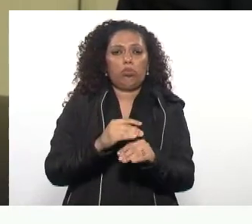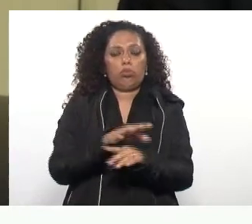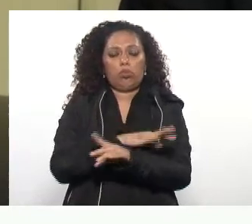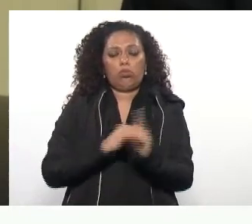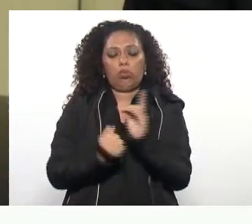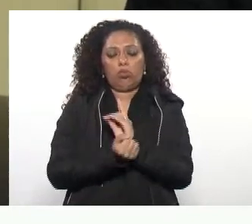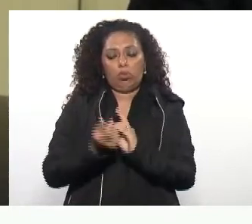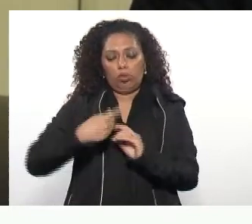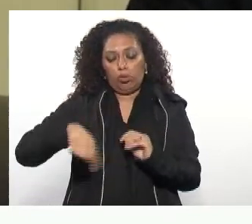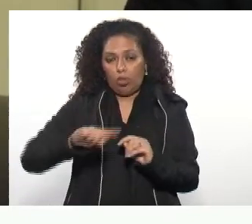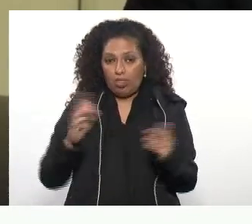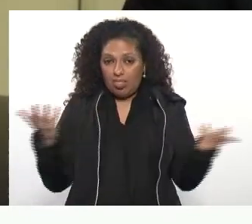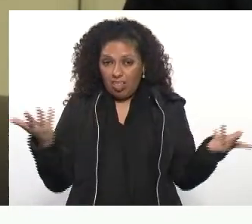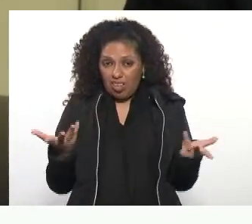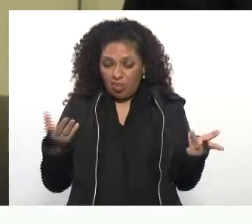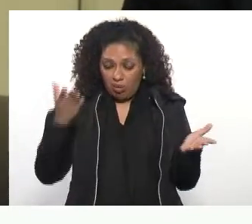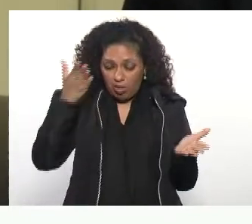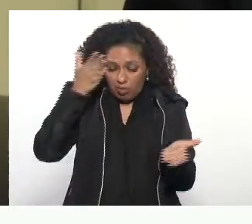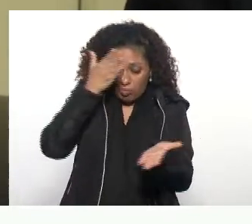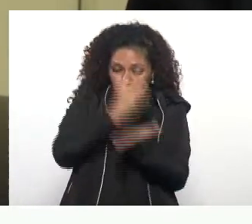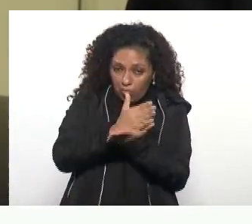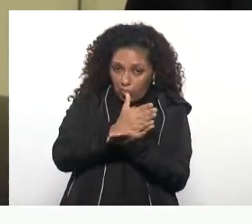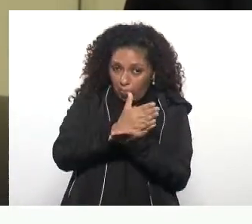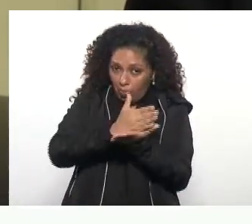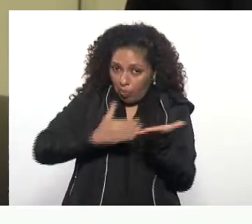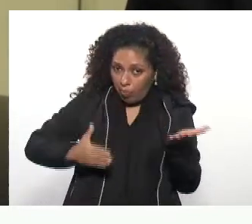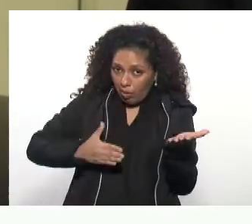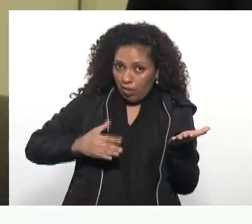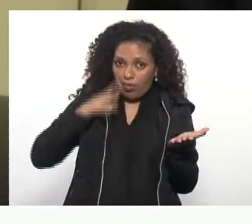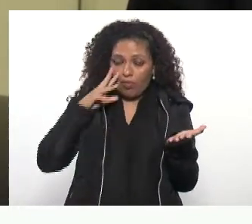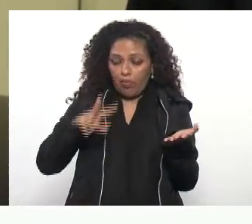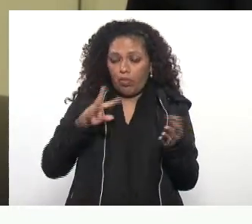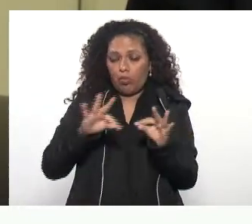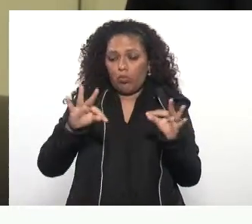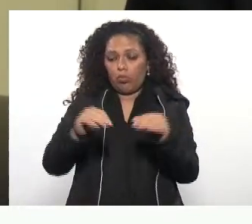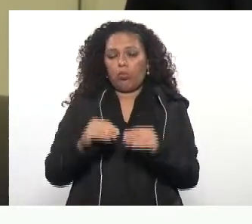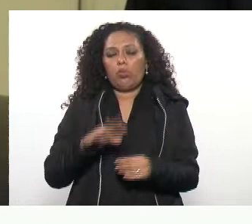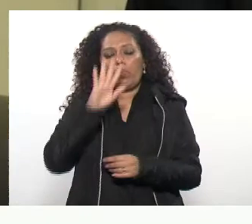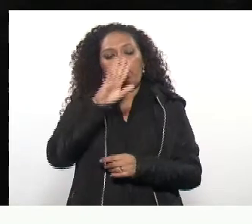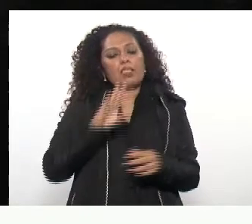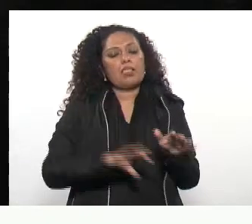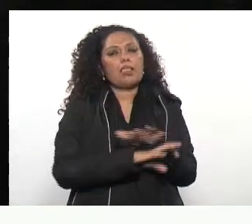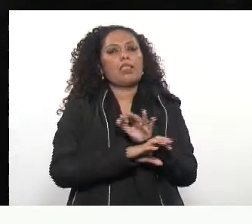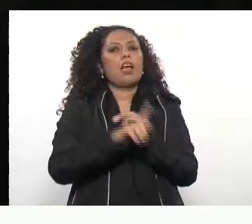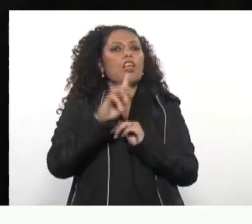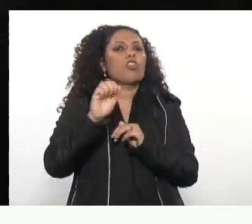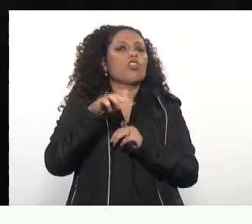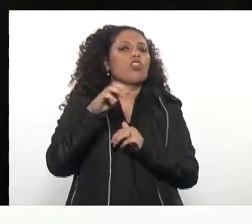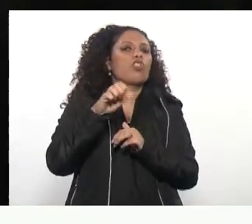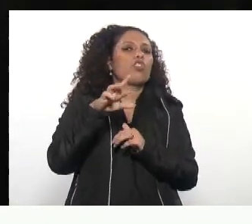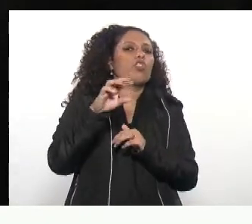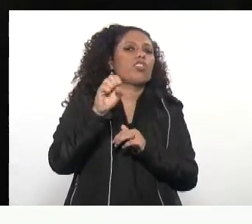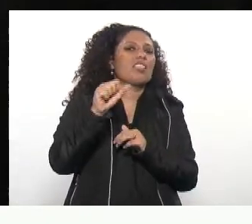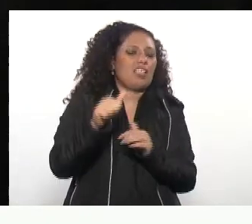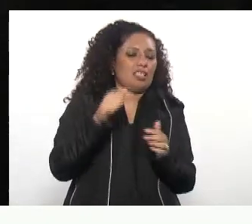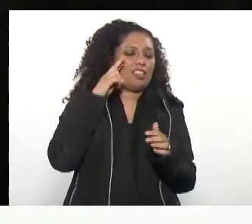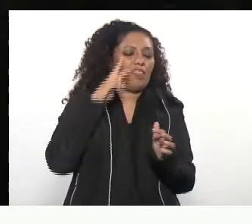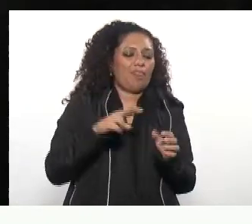a gente está exatamente no meio desse processo. Mas a Genersa, no bojo da revisão